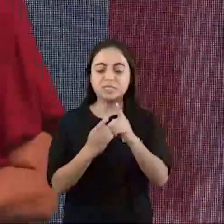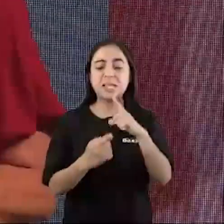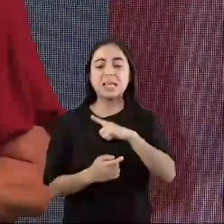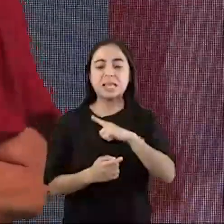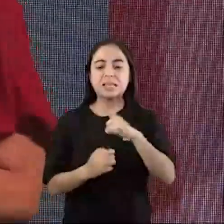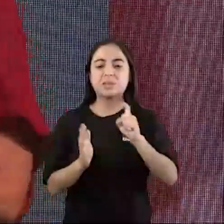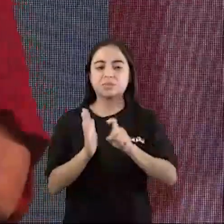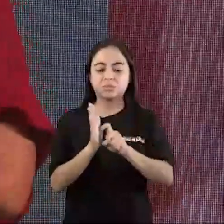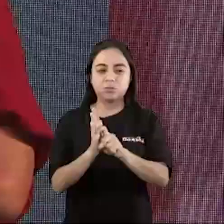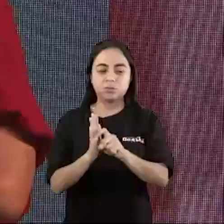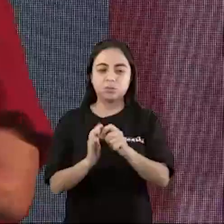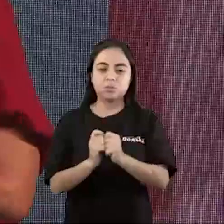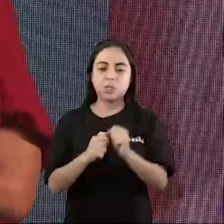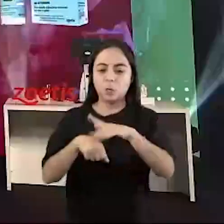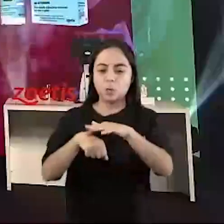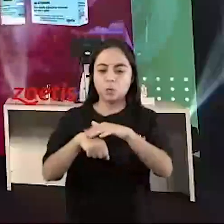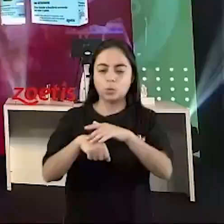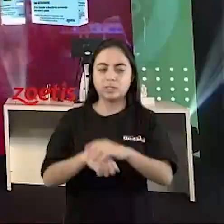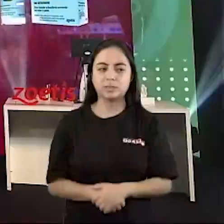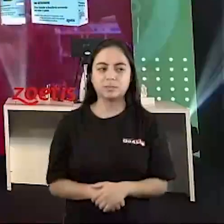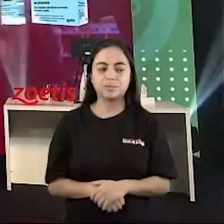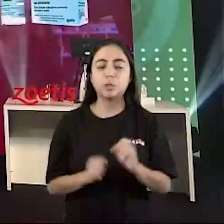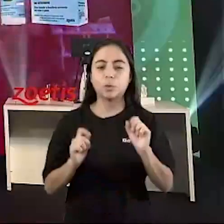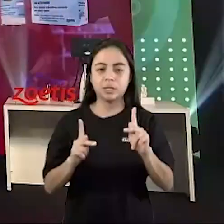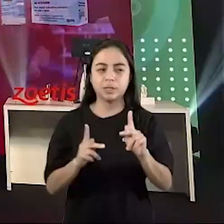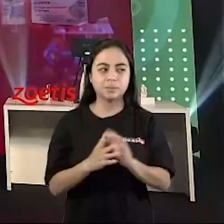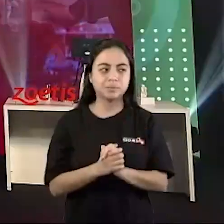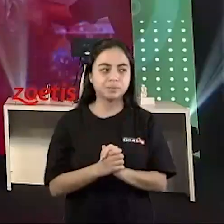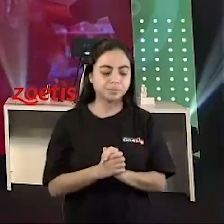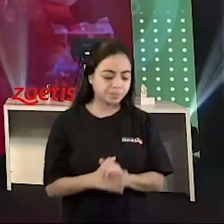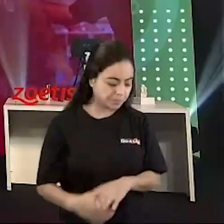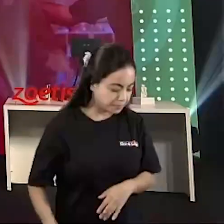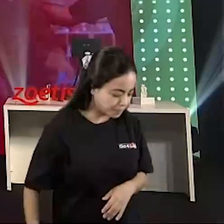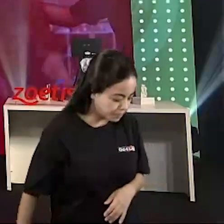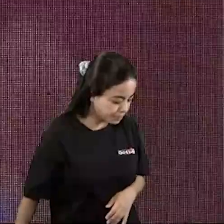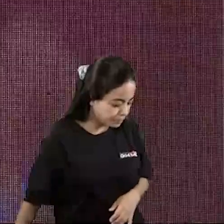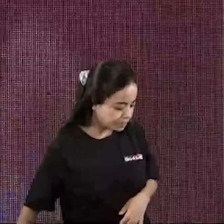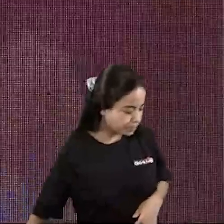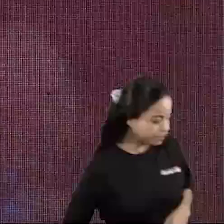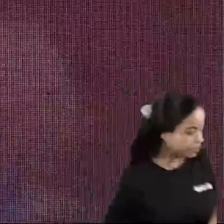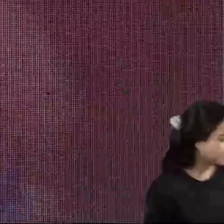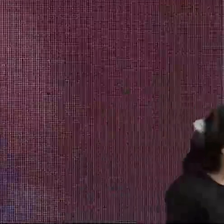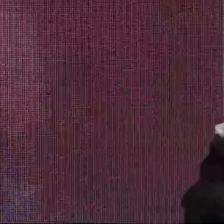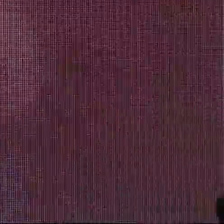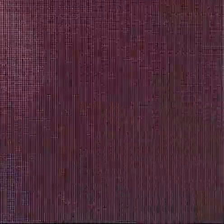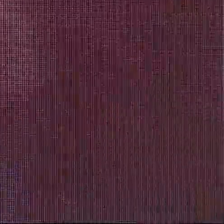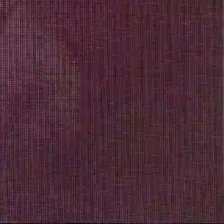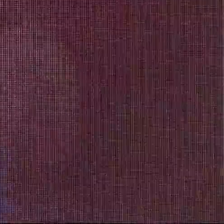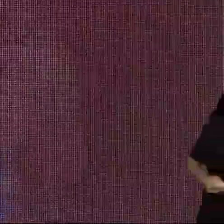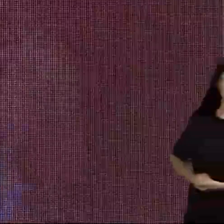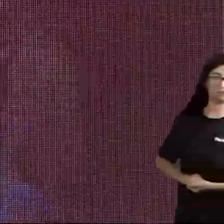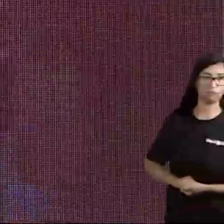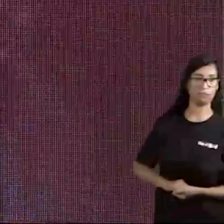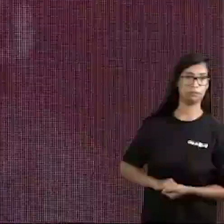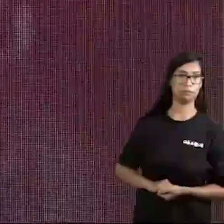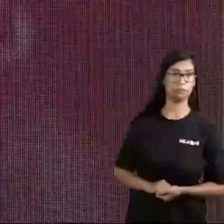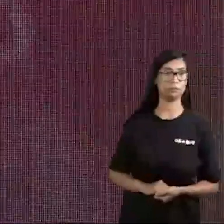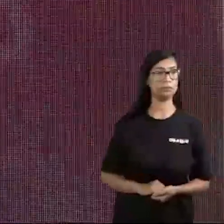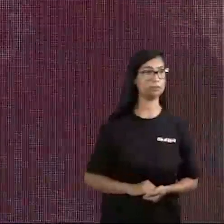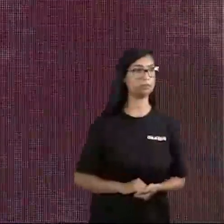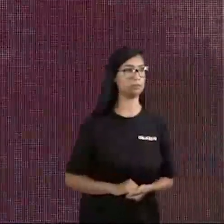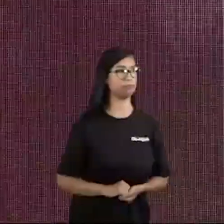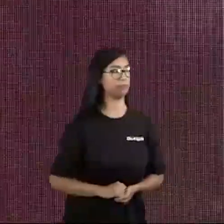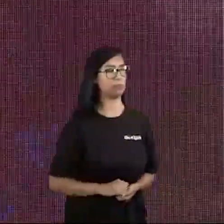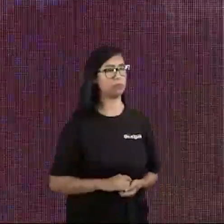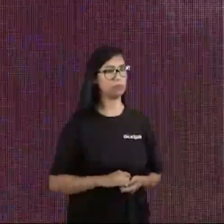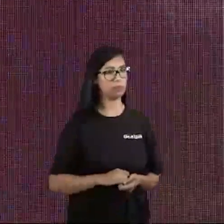dos pacientes vai ter infecção bacteriana secundária a alguma doença. Tá ótimo. Ao colher essas amostras, tanto com fita de acetato quanto com o cotonete,